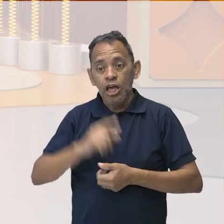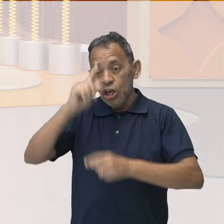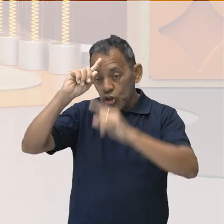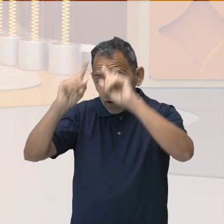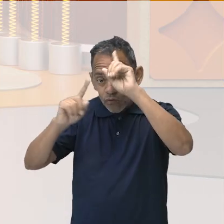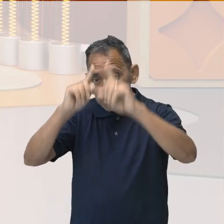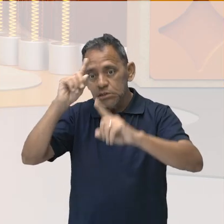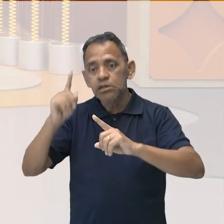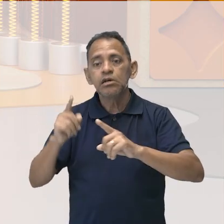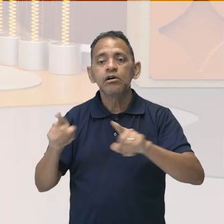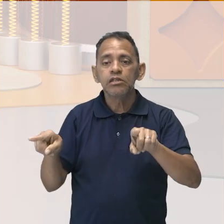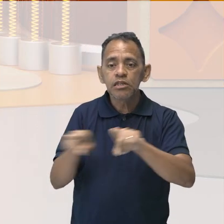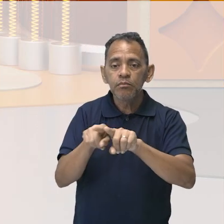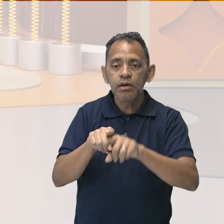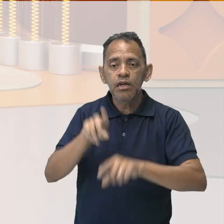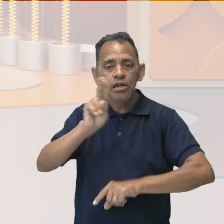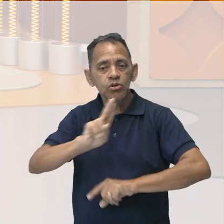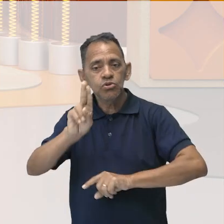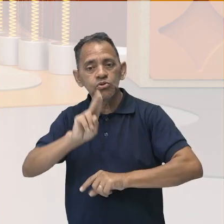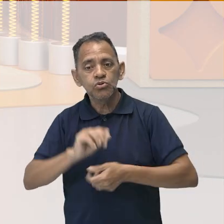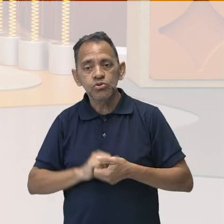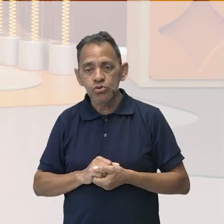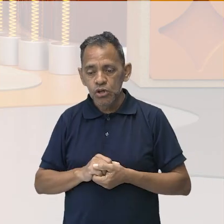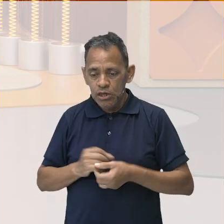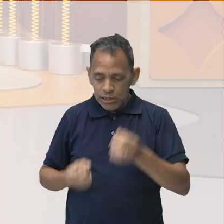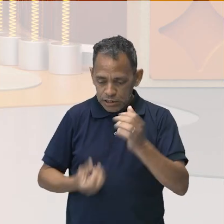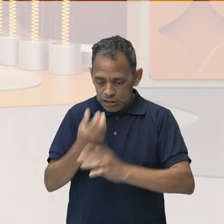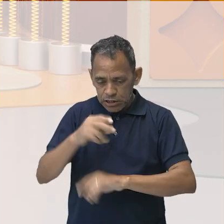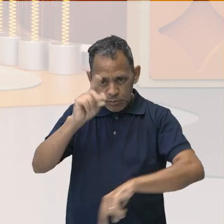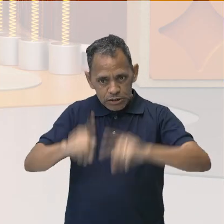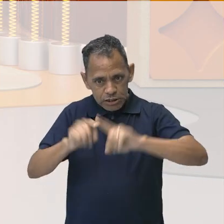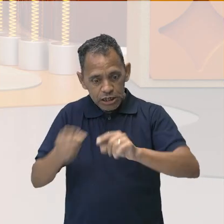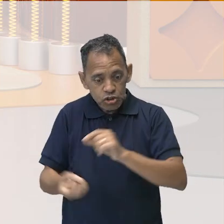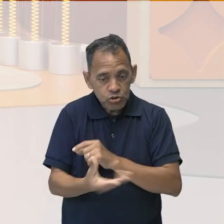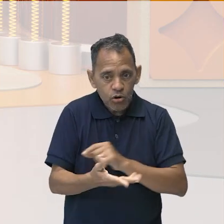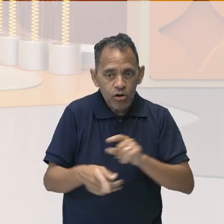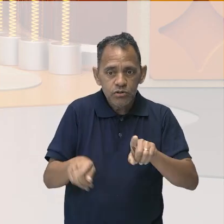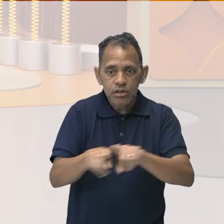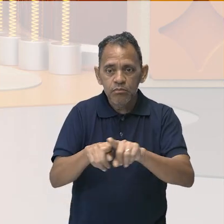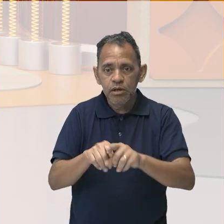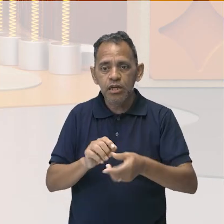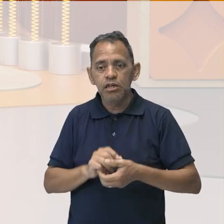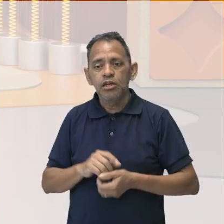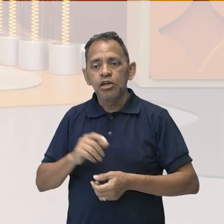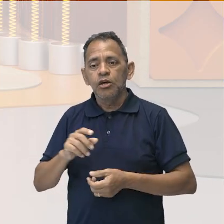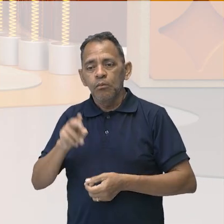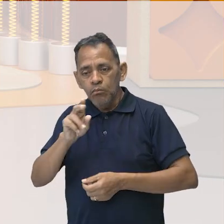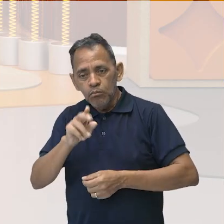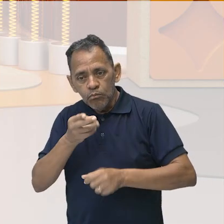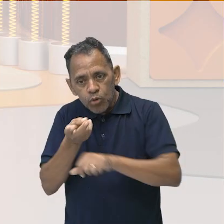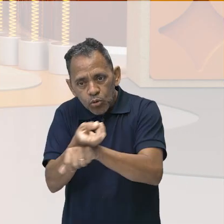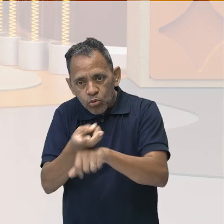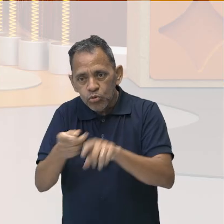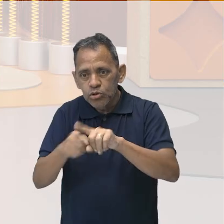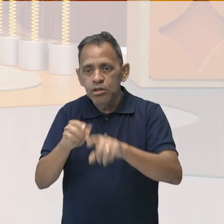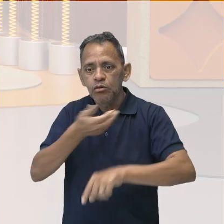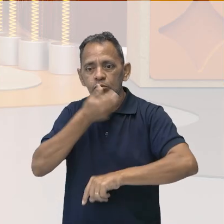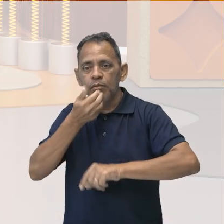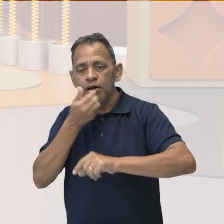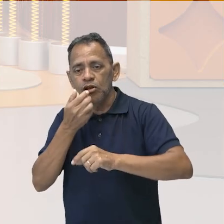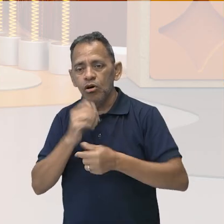inovação. O capitalismo, gente, gera uma dinâmica em que os empreendedores eles estão buscando constantemente desenvolver o